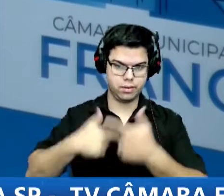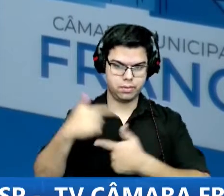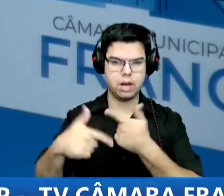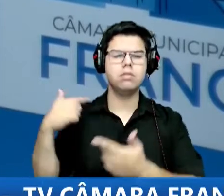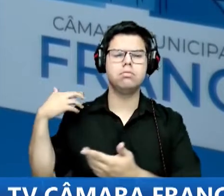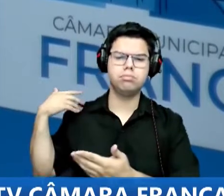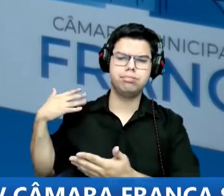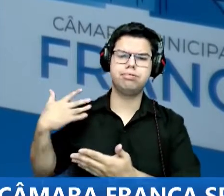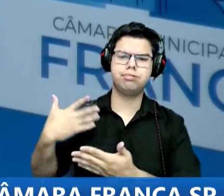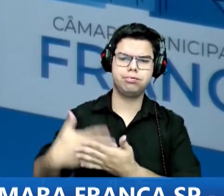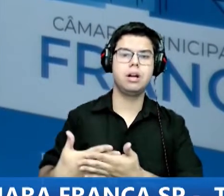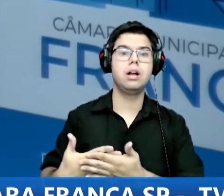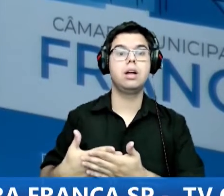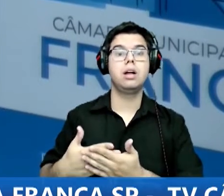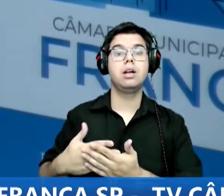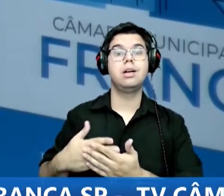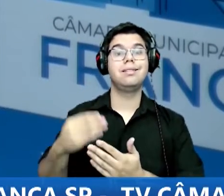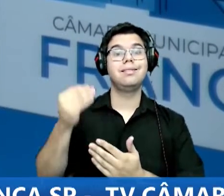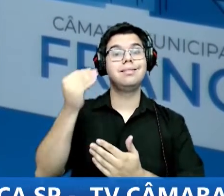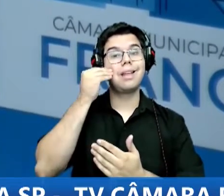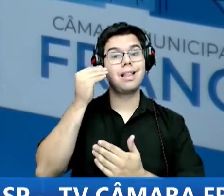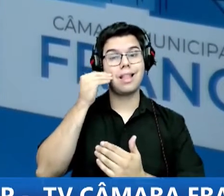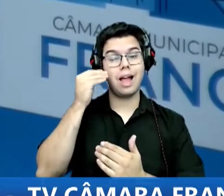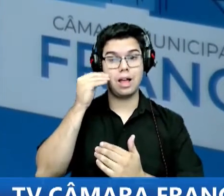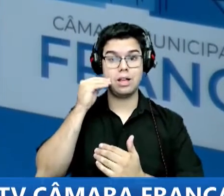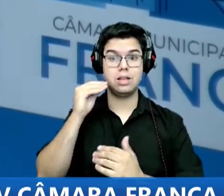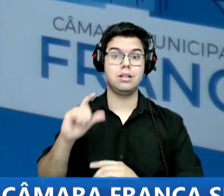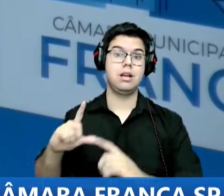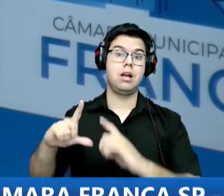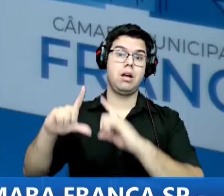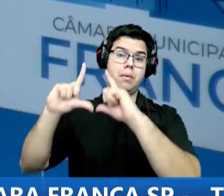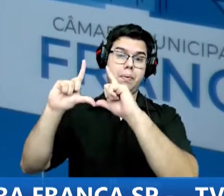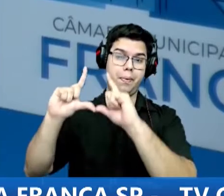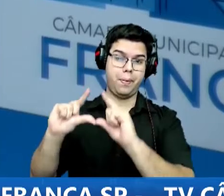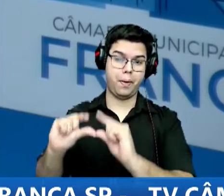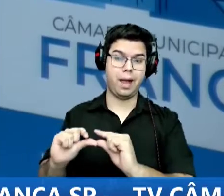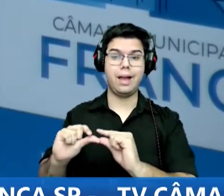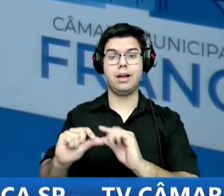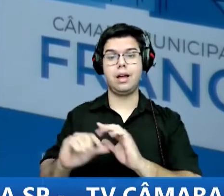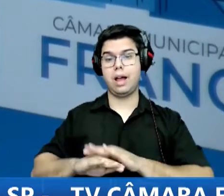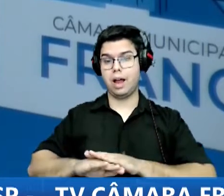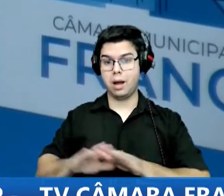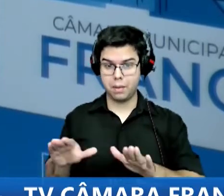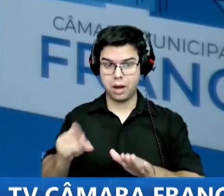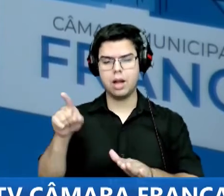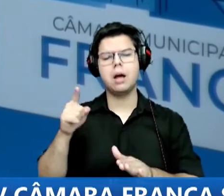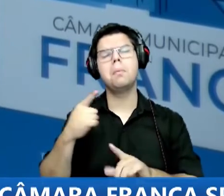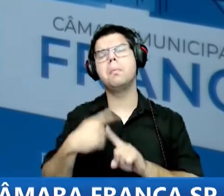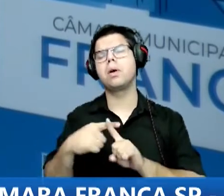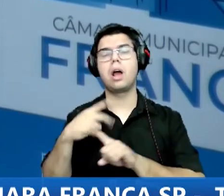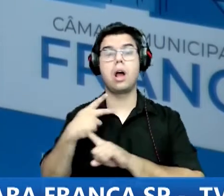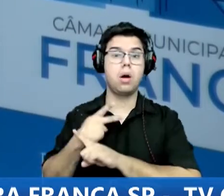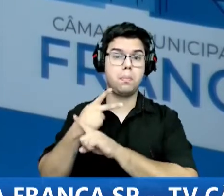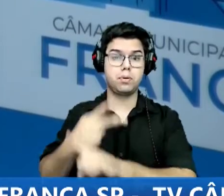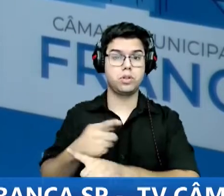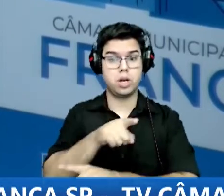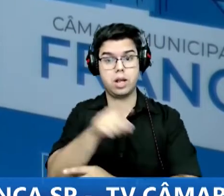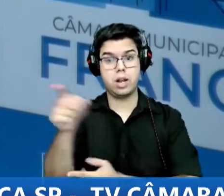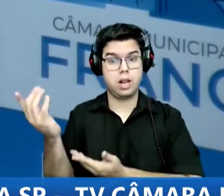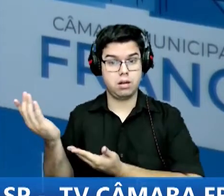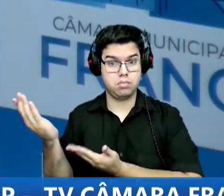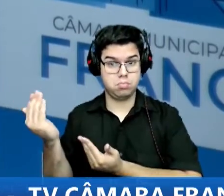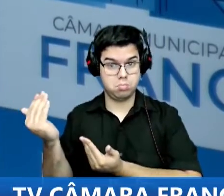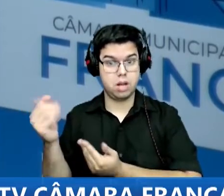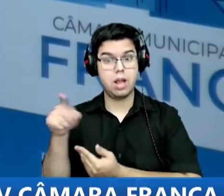as autorizações judiciais, isso sempre buscando para que esses adolescentes pudessem se qualificar